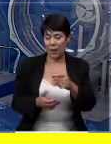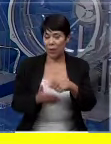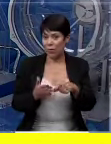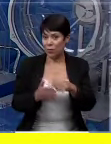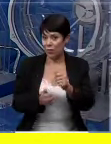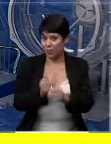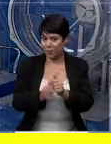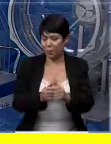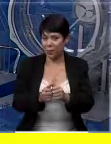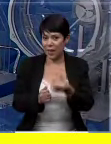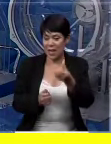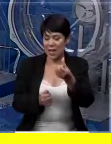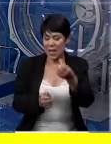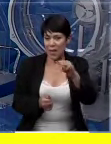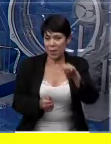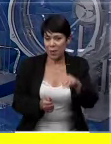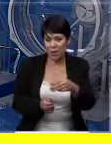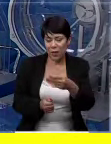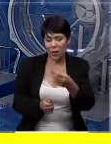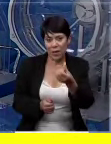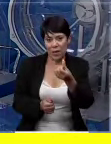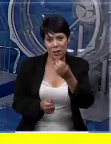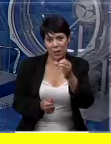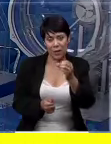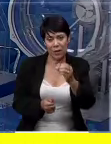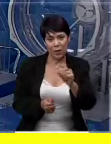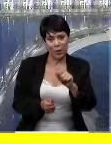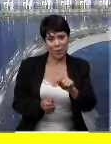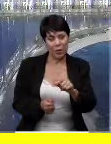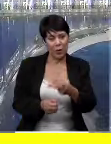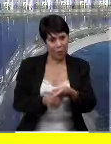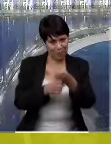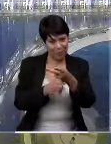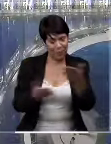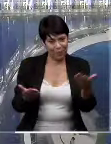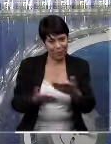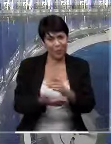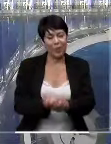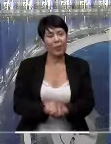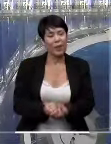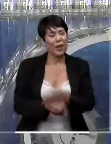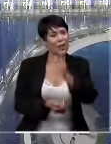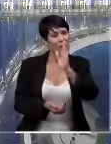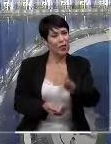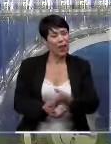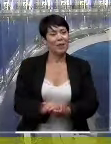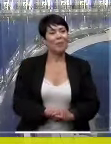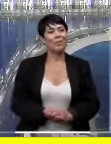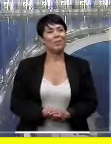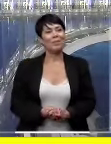prêmio estimado em 6 milhões e 600 mil reais. Bolas posicionadas, valendo!